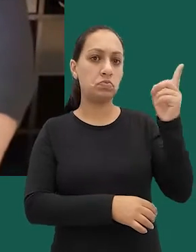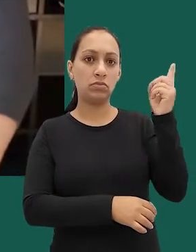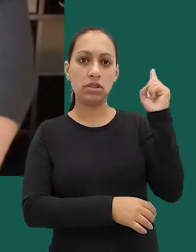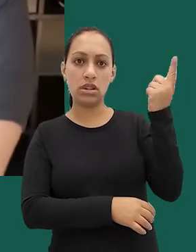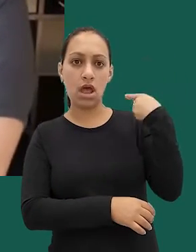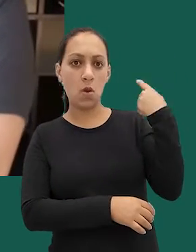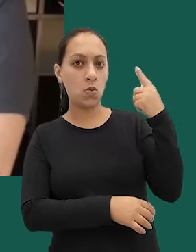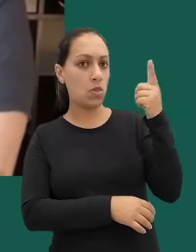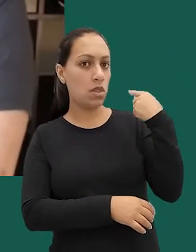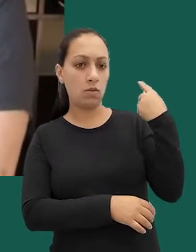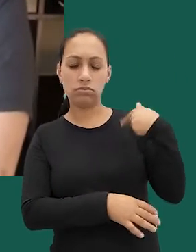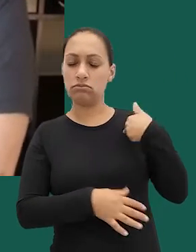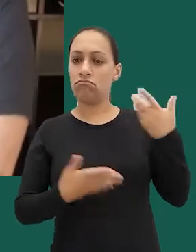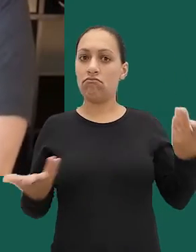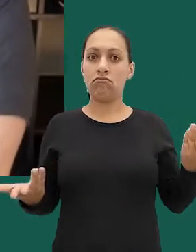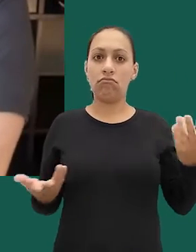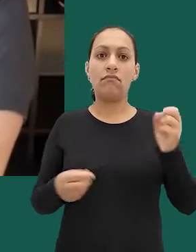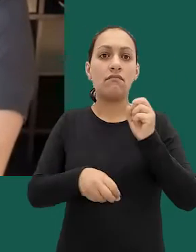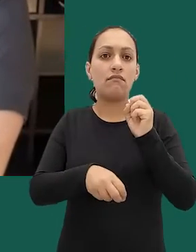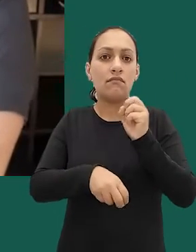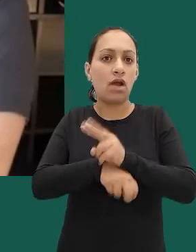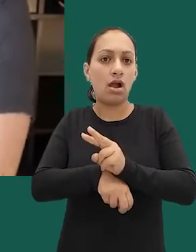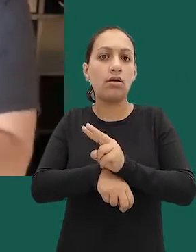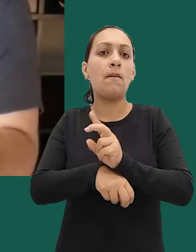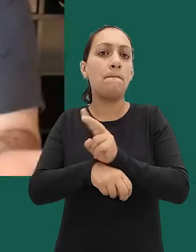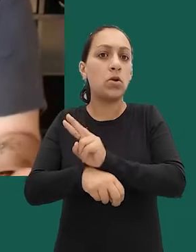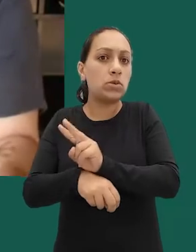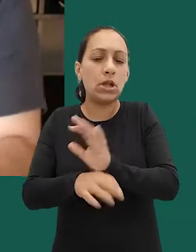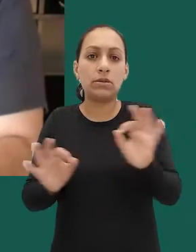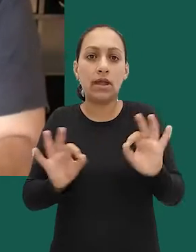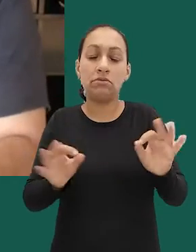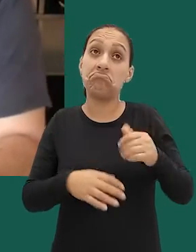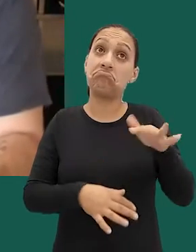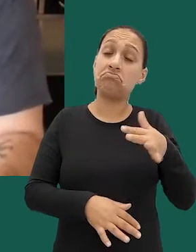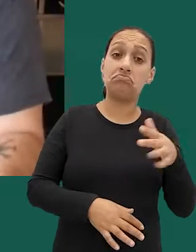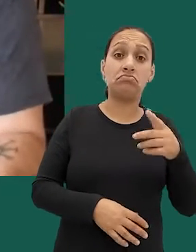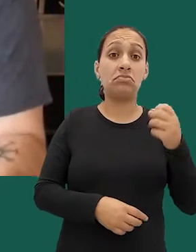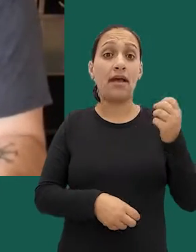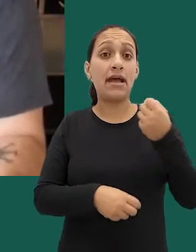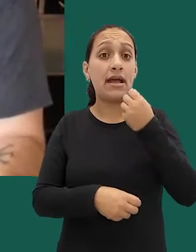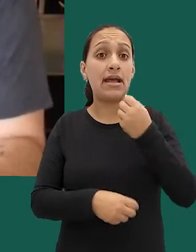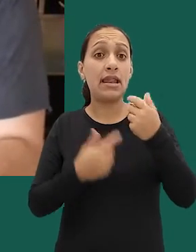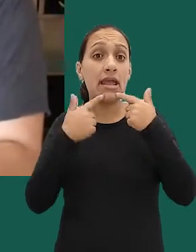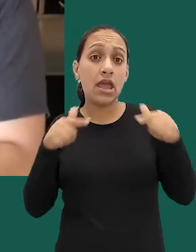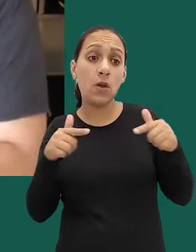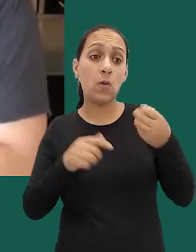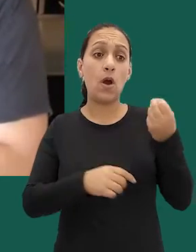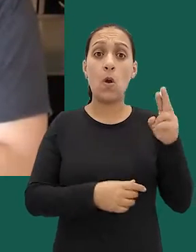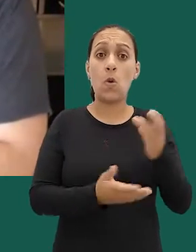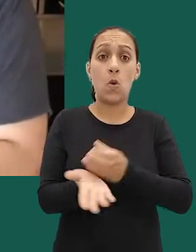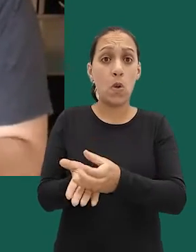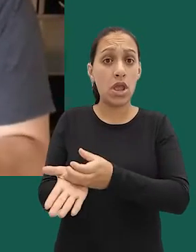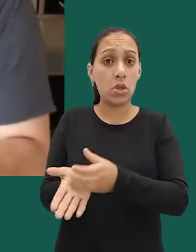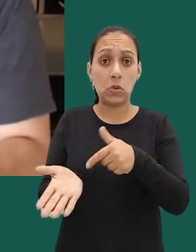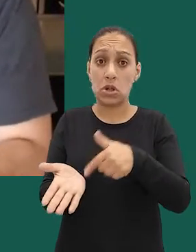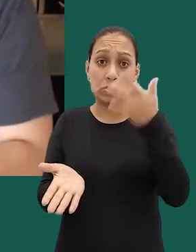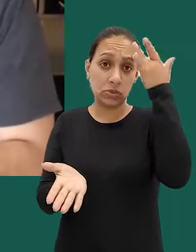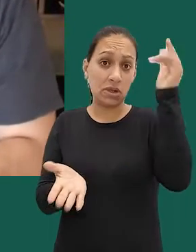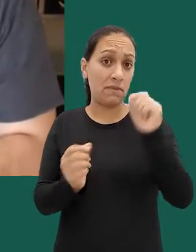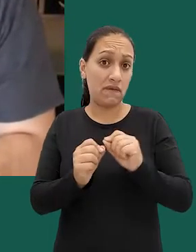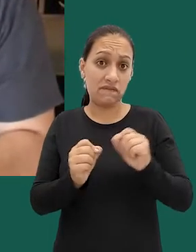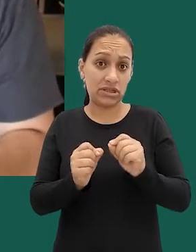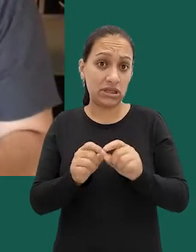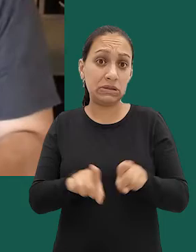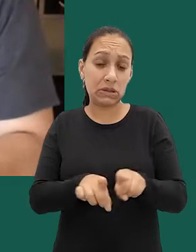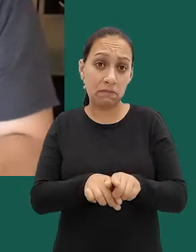vaga nem como porteiro na época. Talvez por inglês, ou talvez pelo currículo também, que eu não sabia o que fazer no currículo. Hoje, felizmente, eu